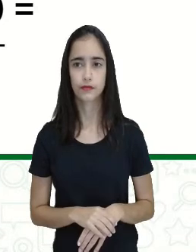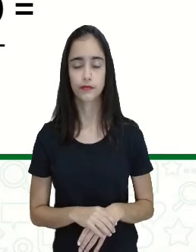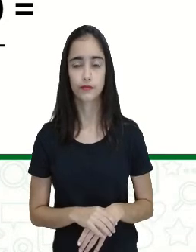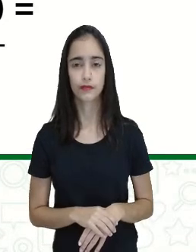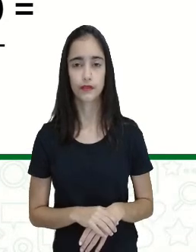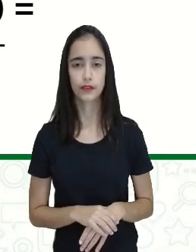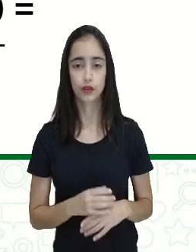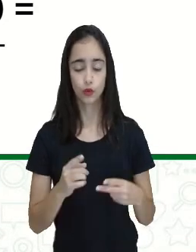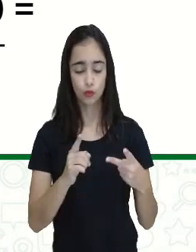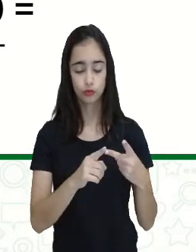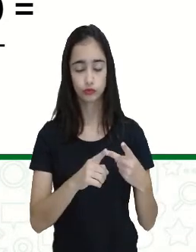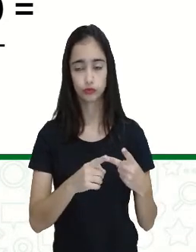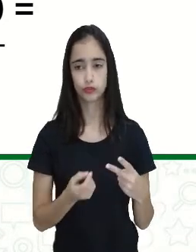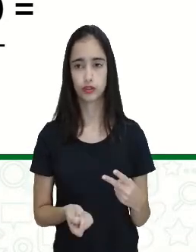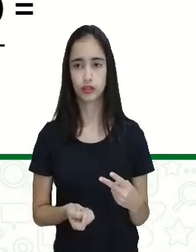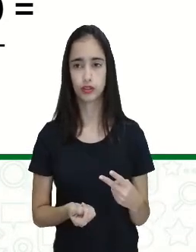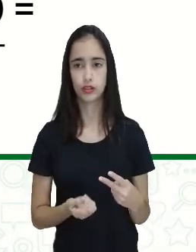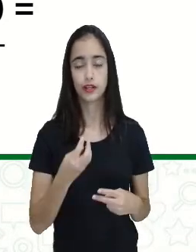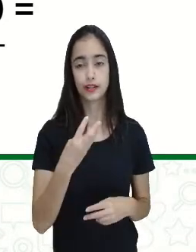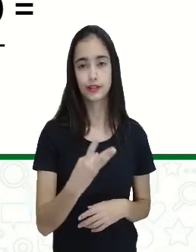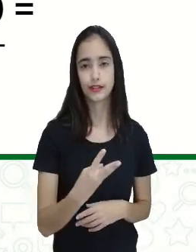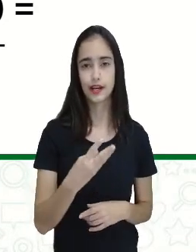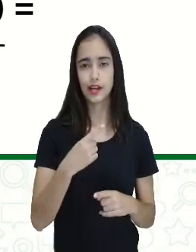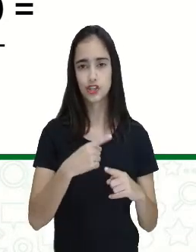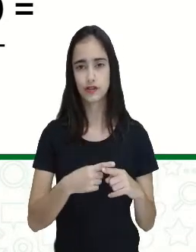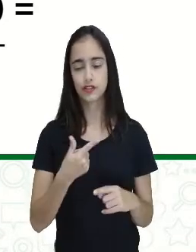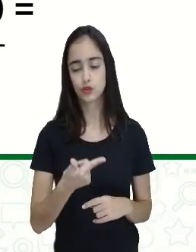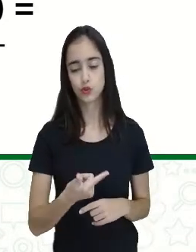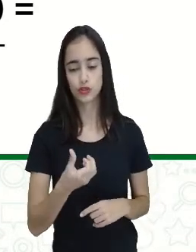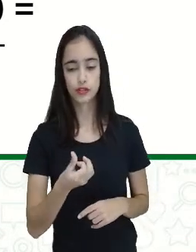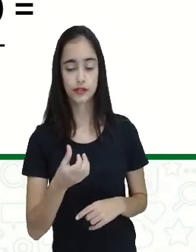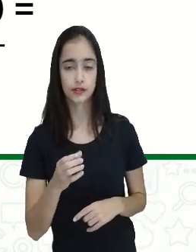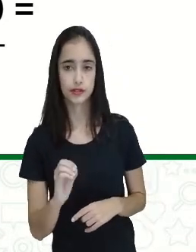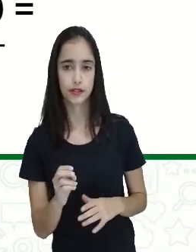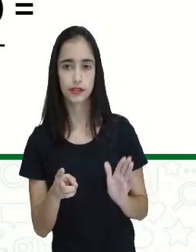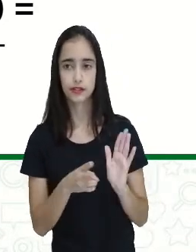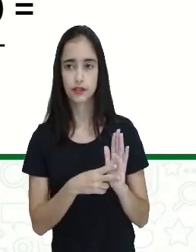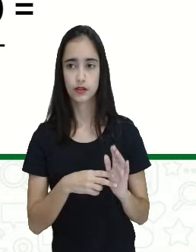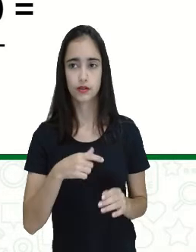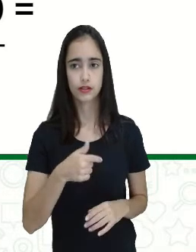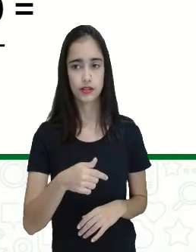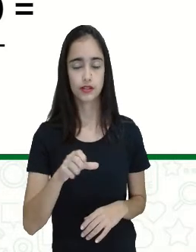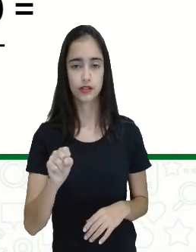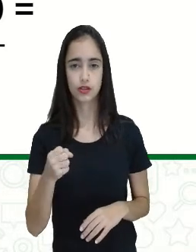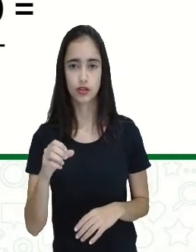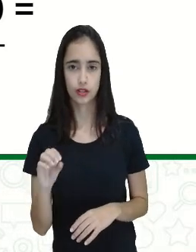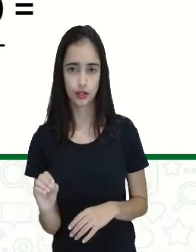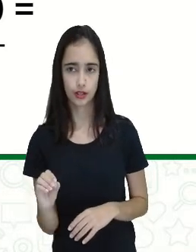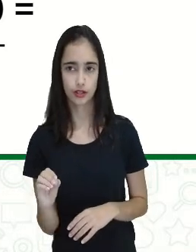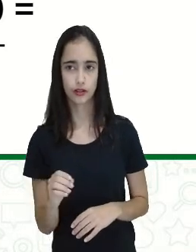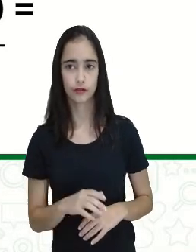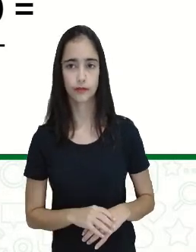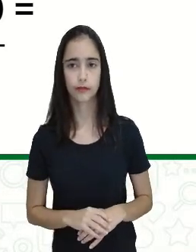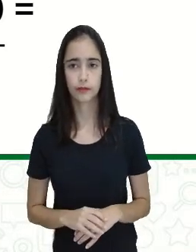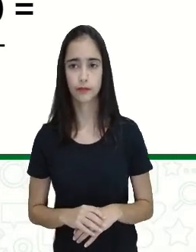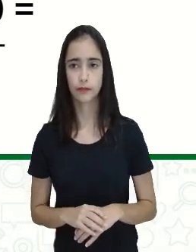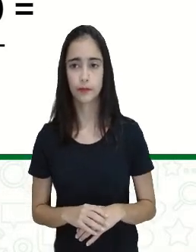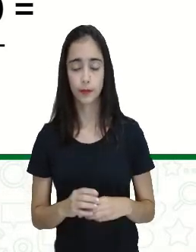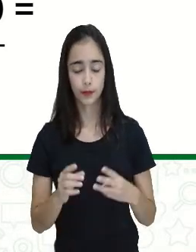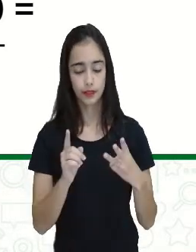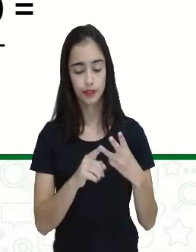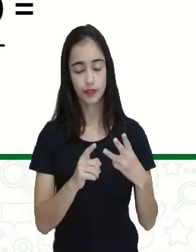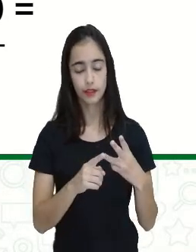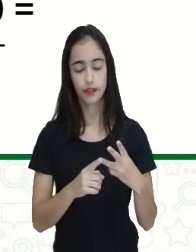Para Messia, 3 vezes 260 é igual a 780.